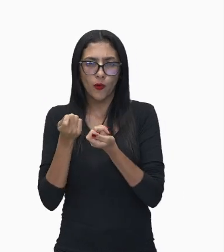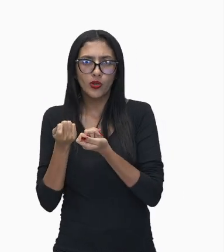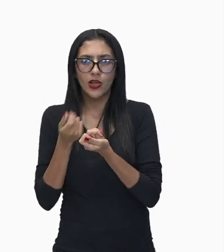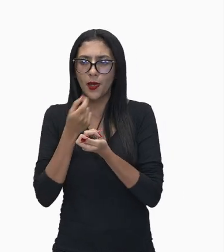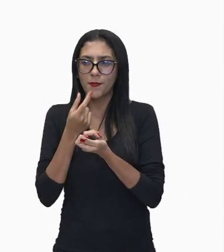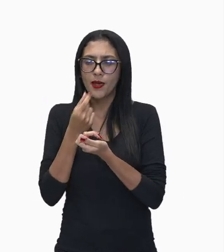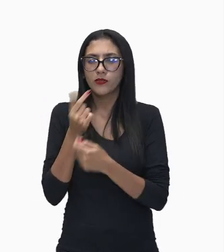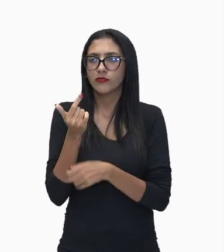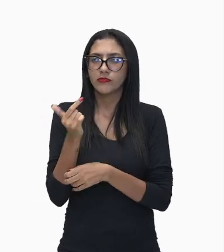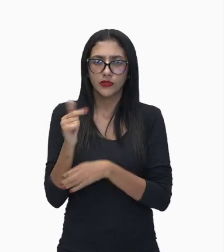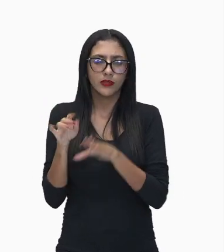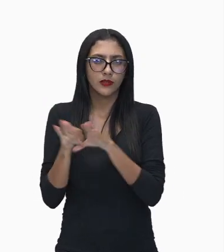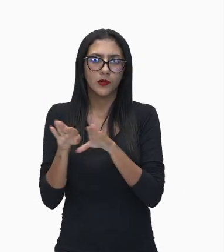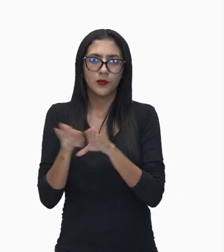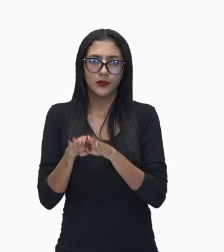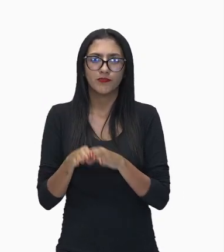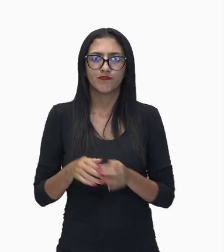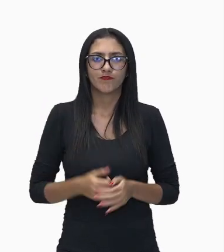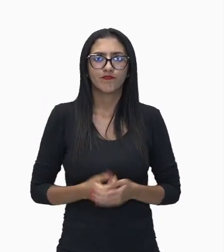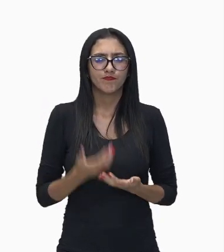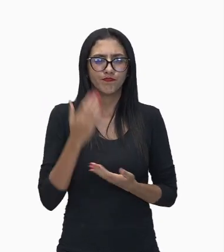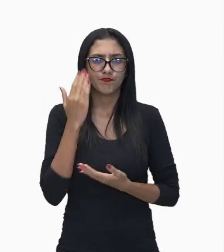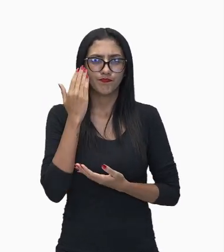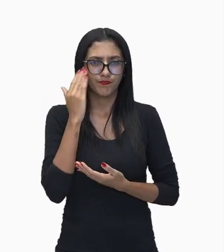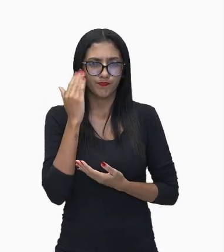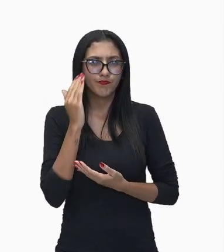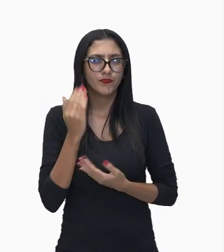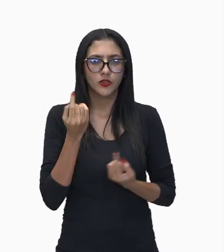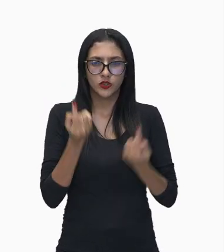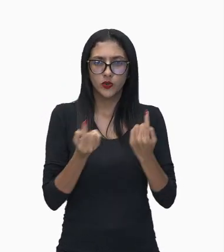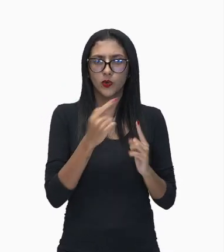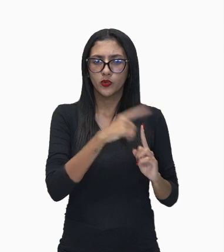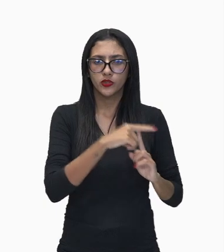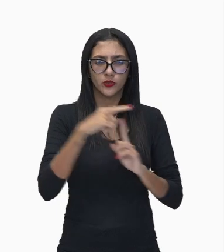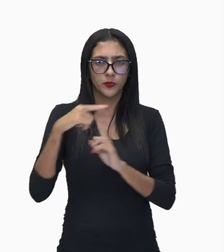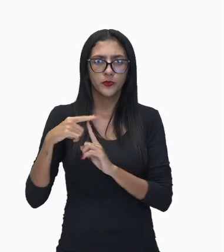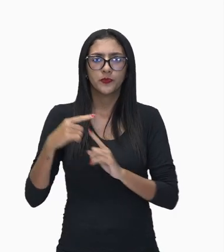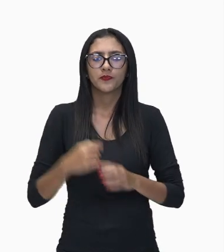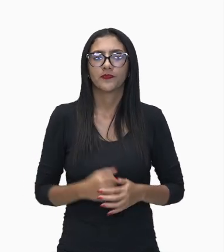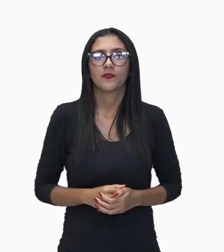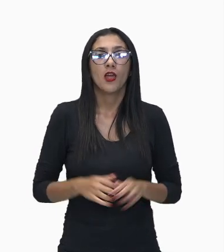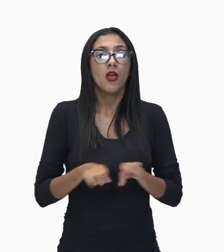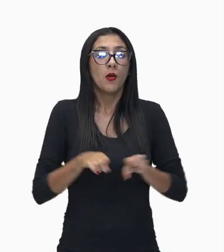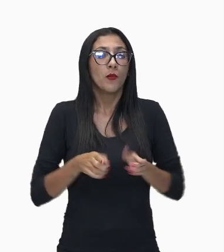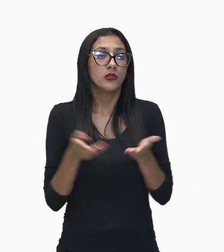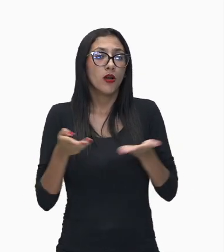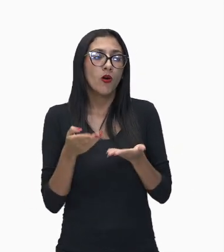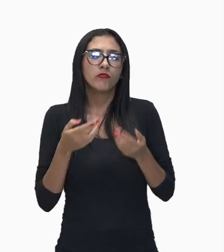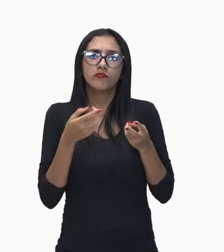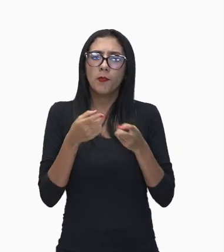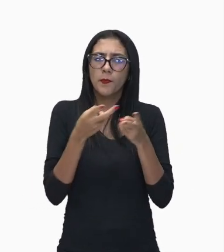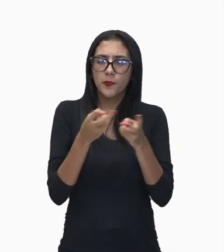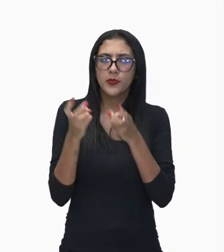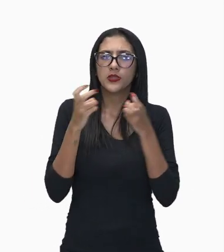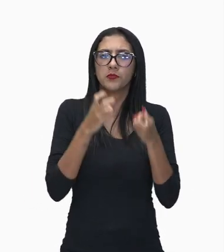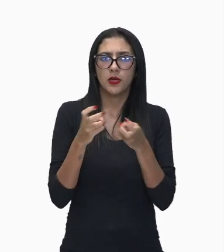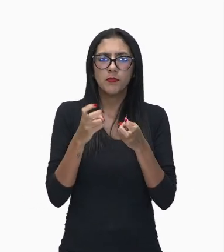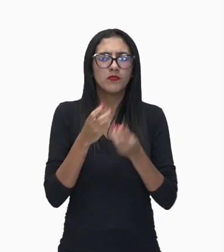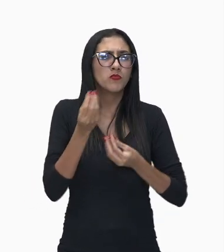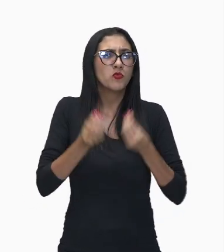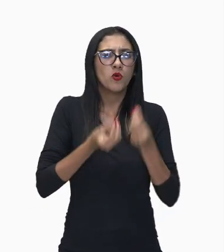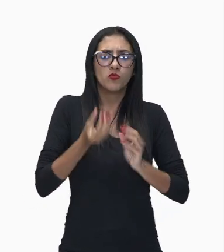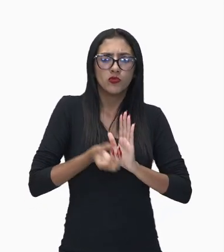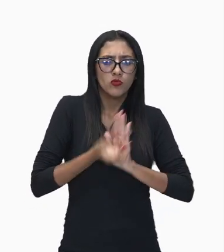crônica e doença degenerativa? Nós vamos ver que, para que essas doenças se desenvolvam, algumas coisas